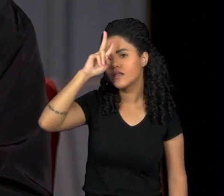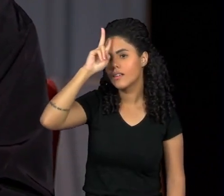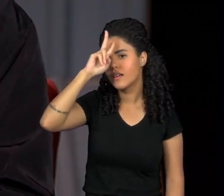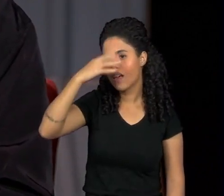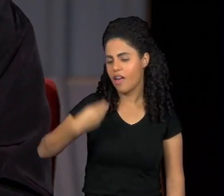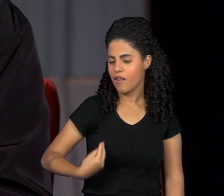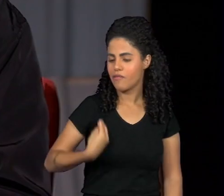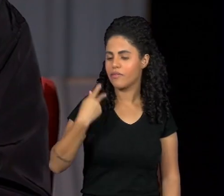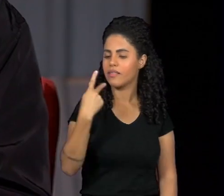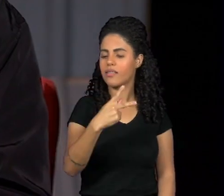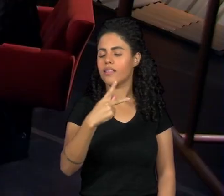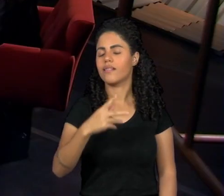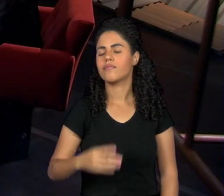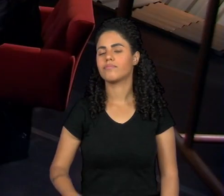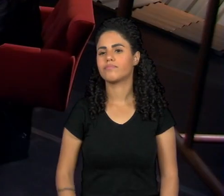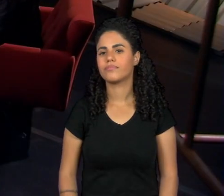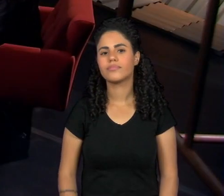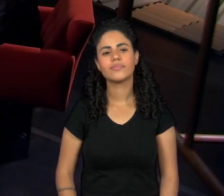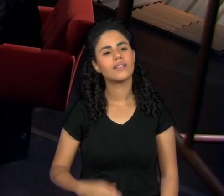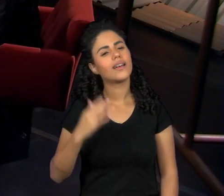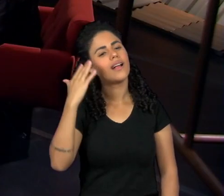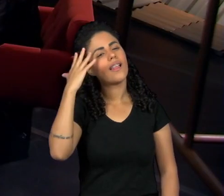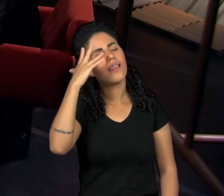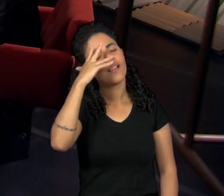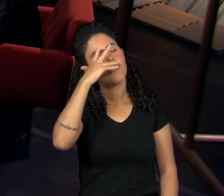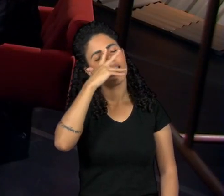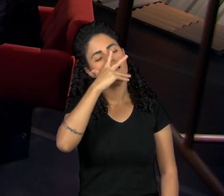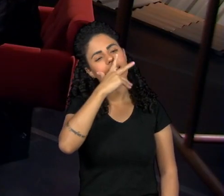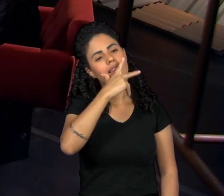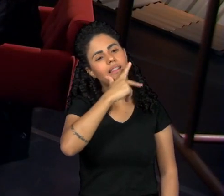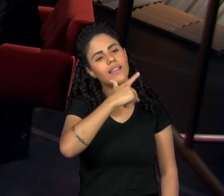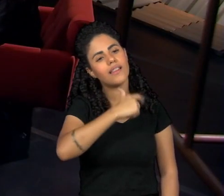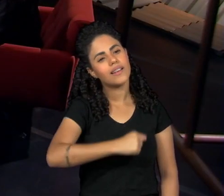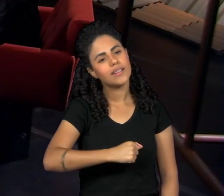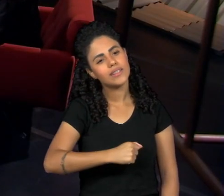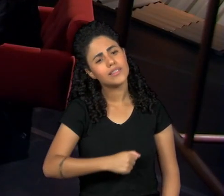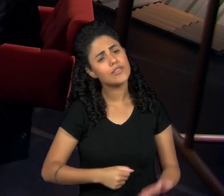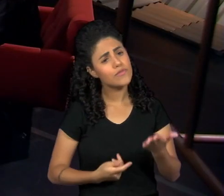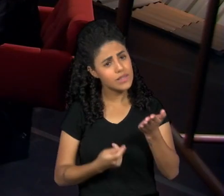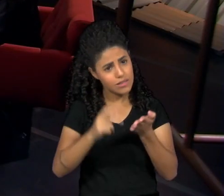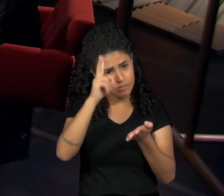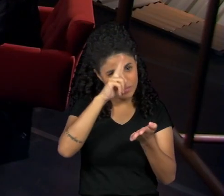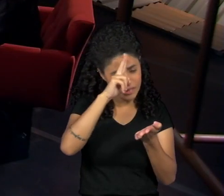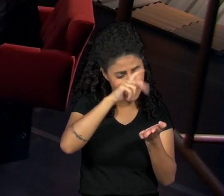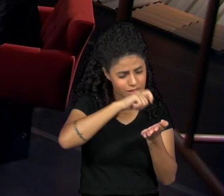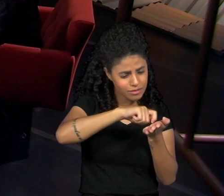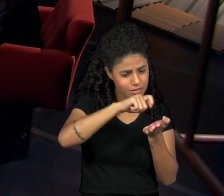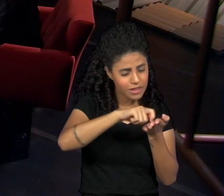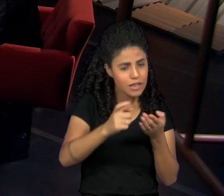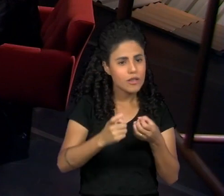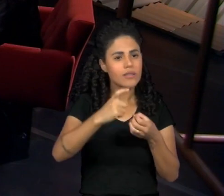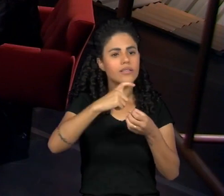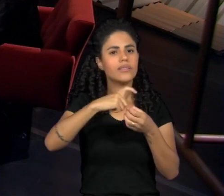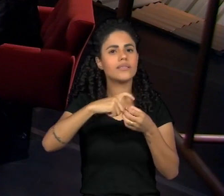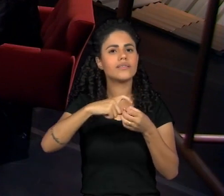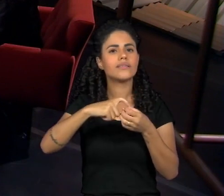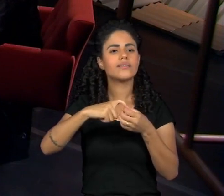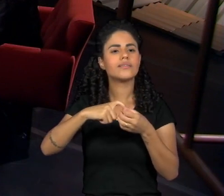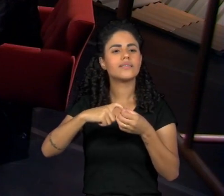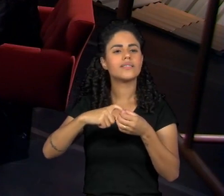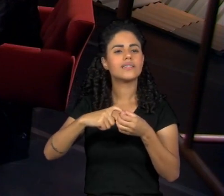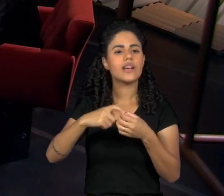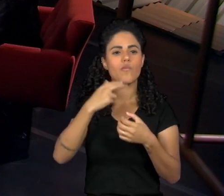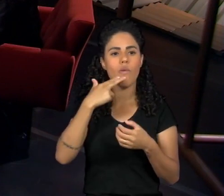dele. Que coisa linda, porque você volta a essa história em vozes femininas, né?